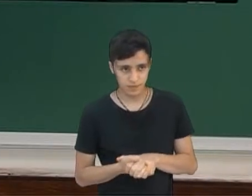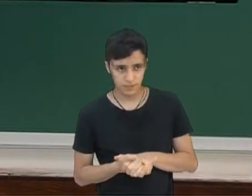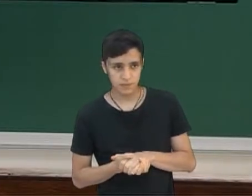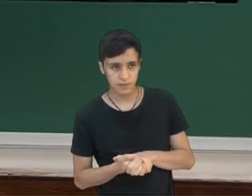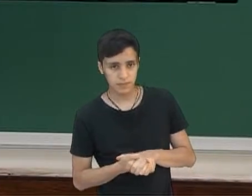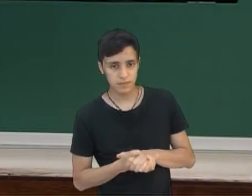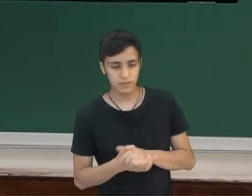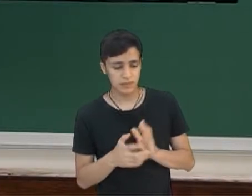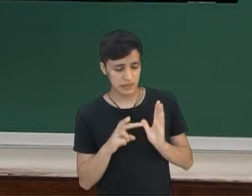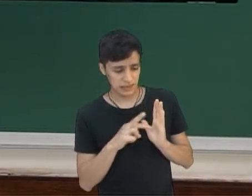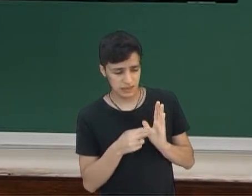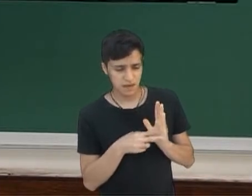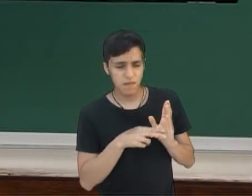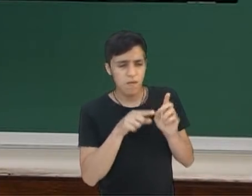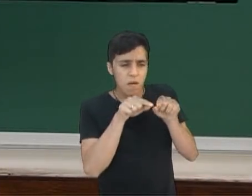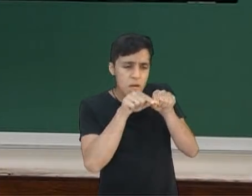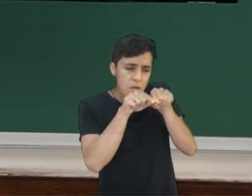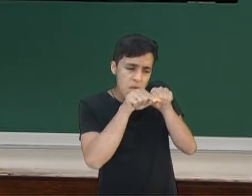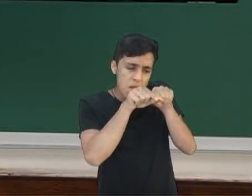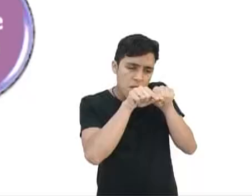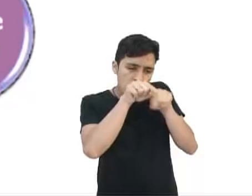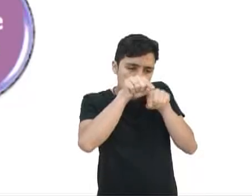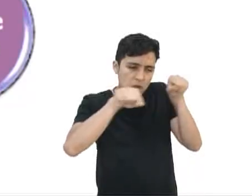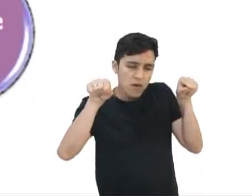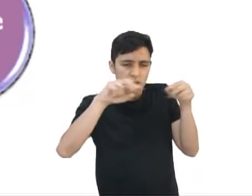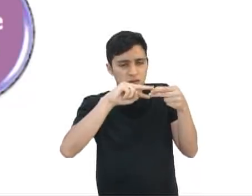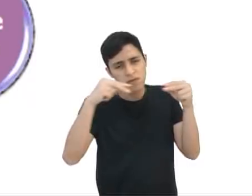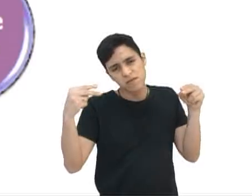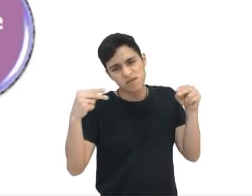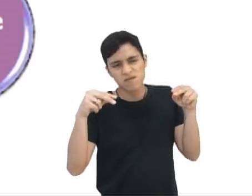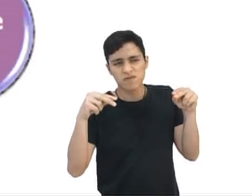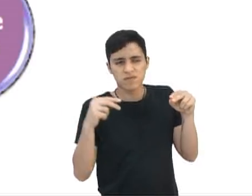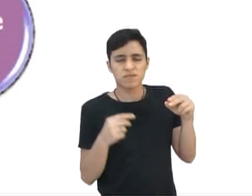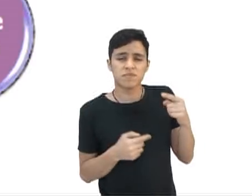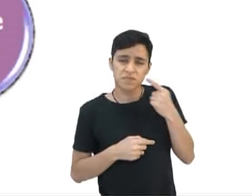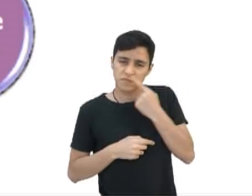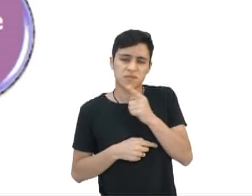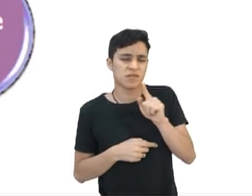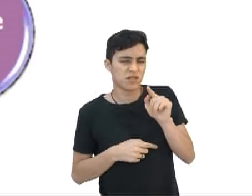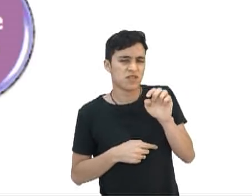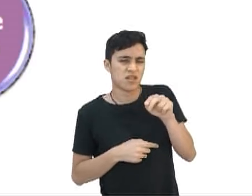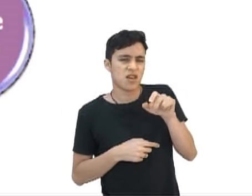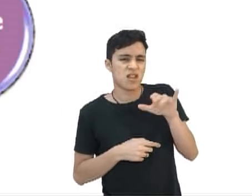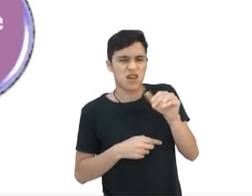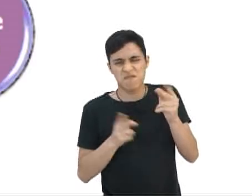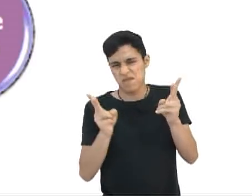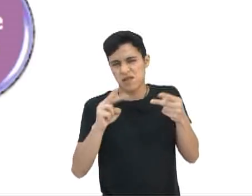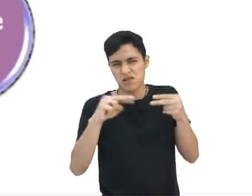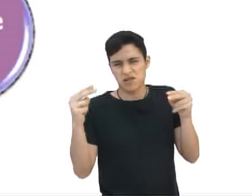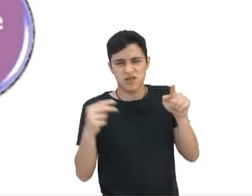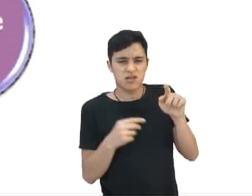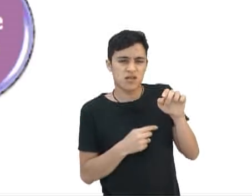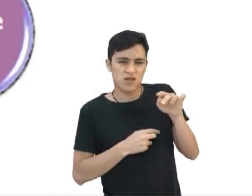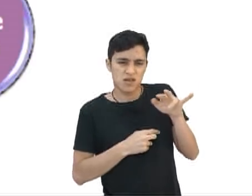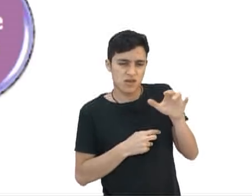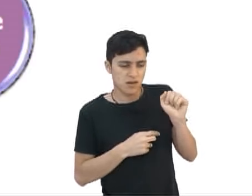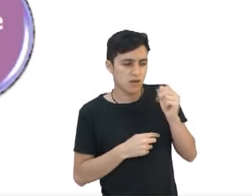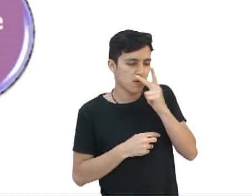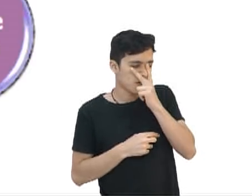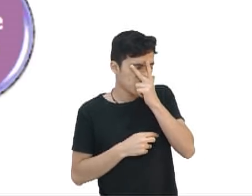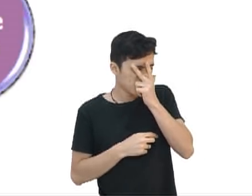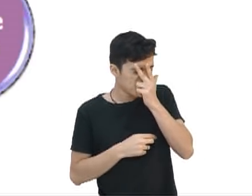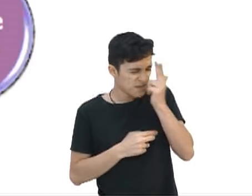uma baixa variabilidade genética, tá? Gênica é a mesma coisa que genética, então uma variabilidade genética